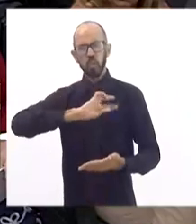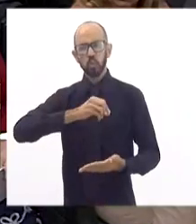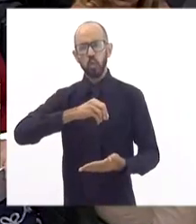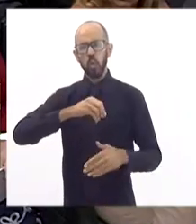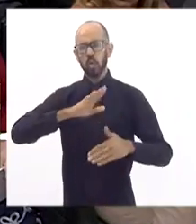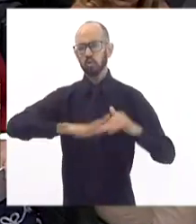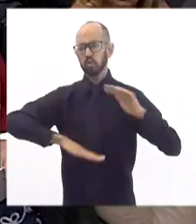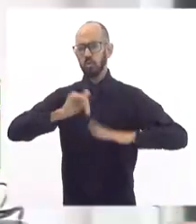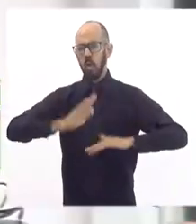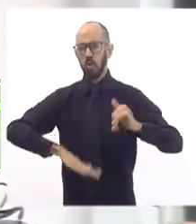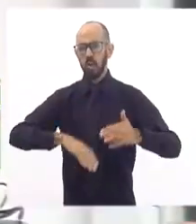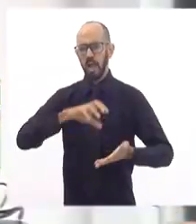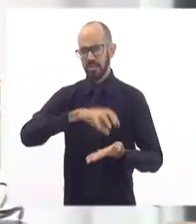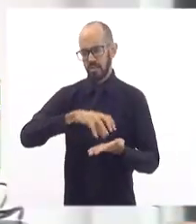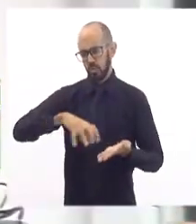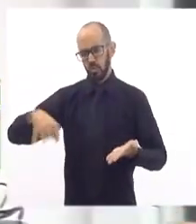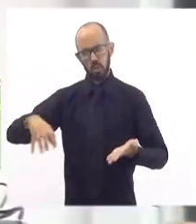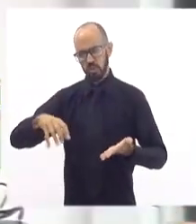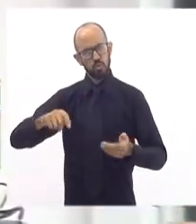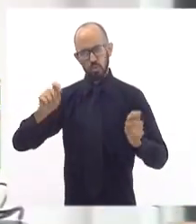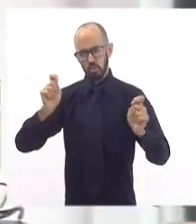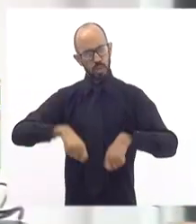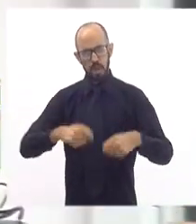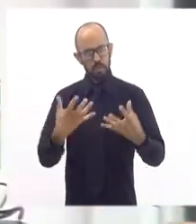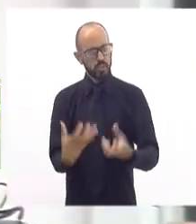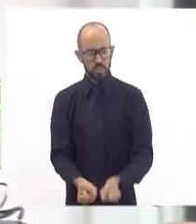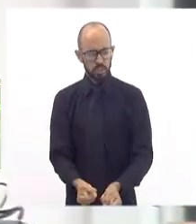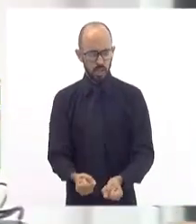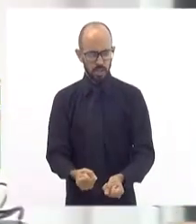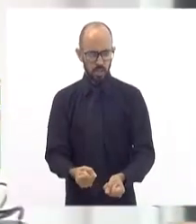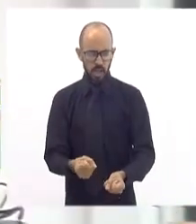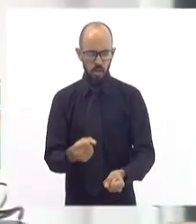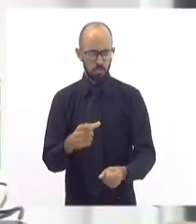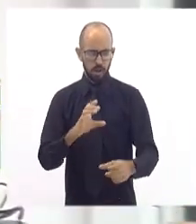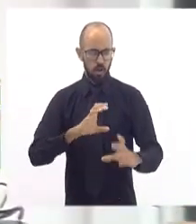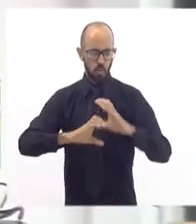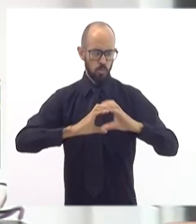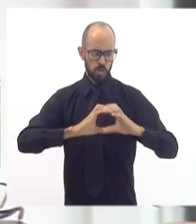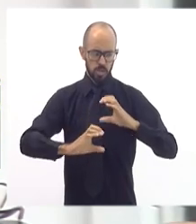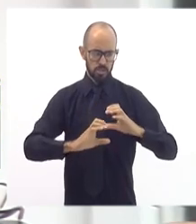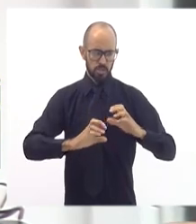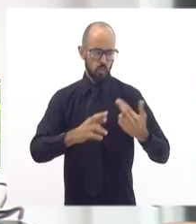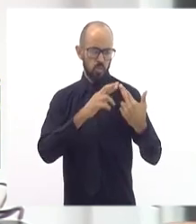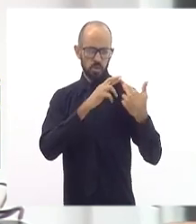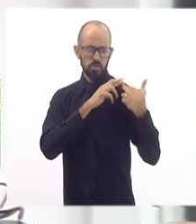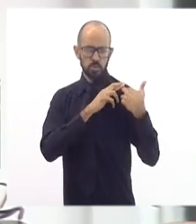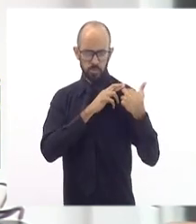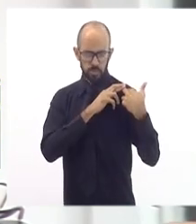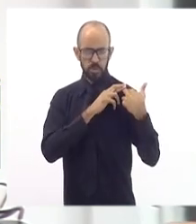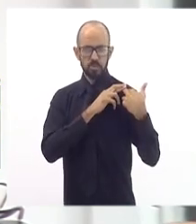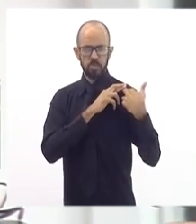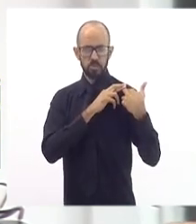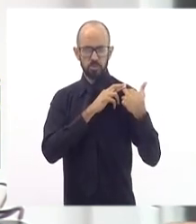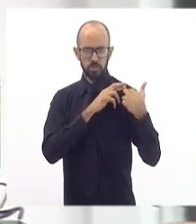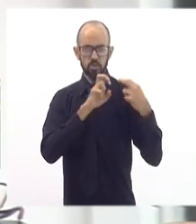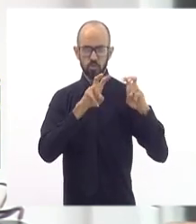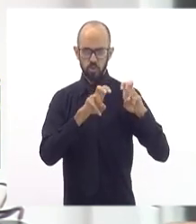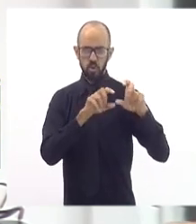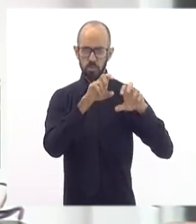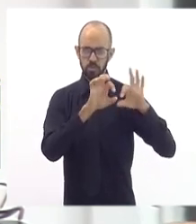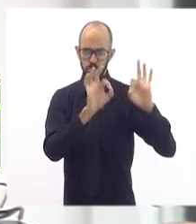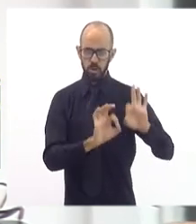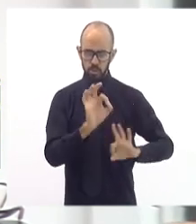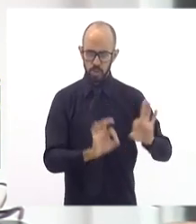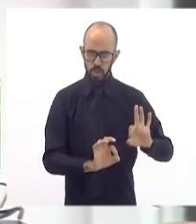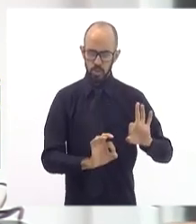aqui instalado Então não é aceitável não é acertado que a gente não Estabeleça um diálogo responsável né sobre esse projeto